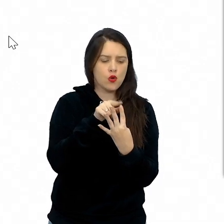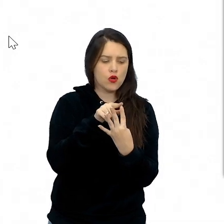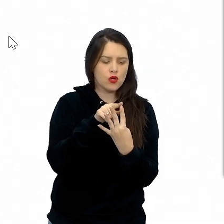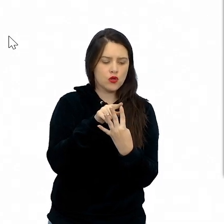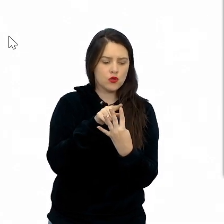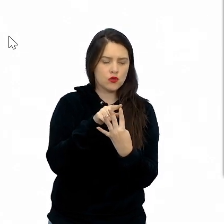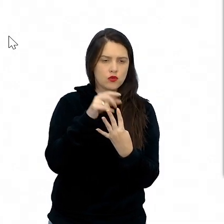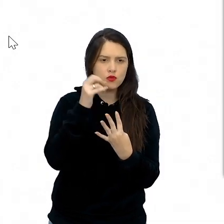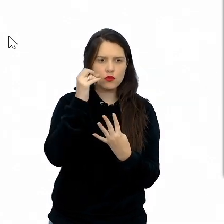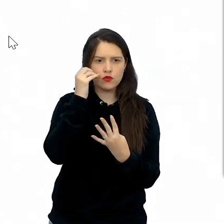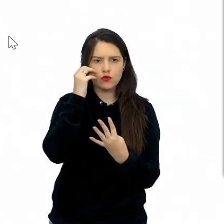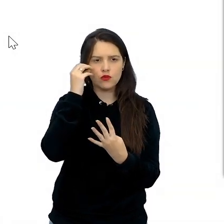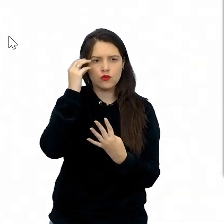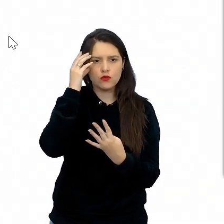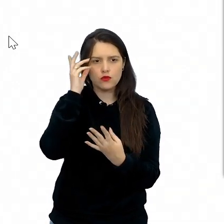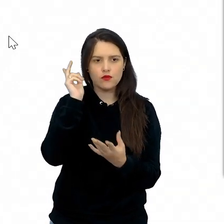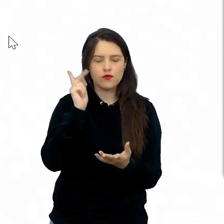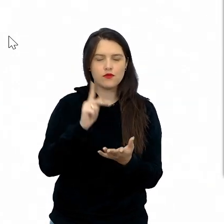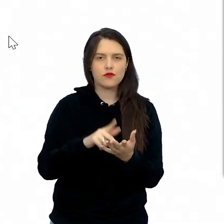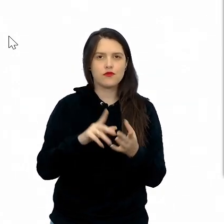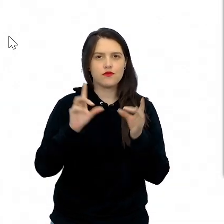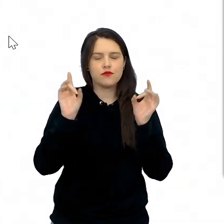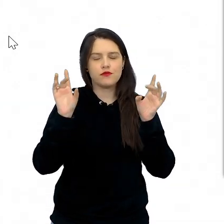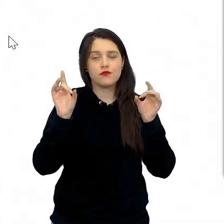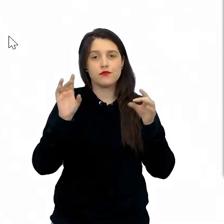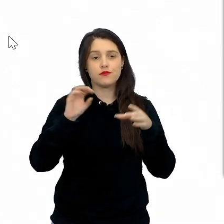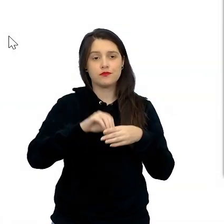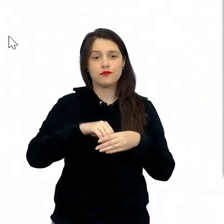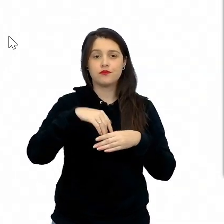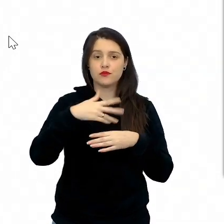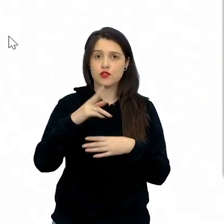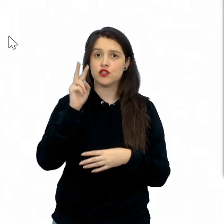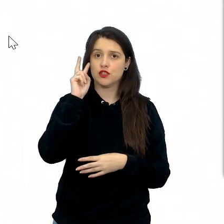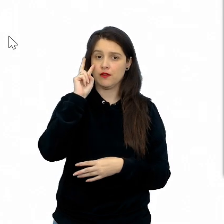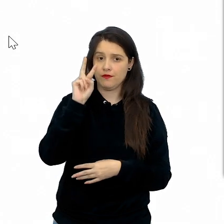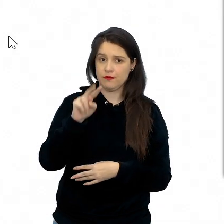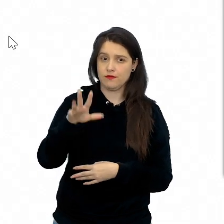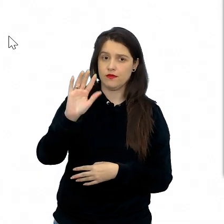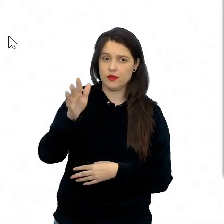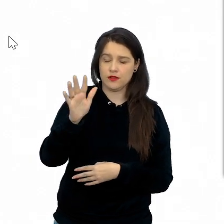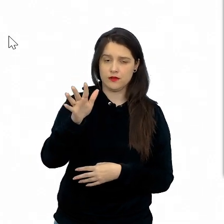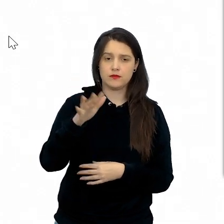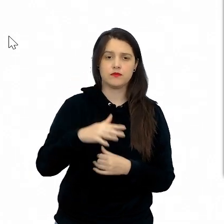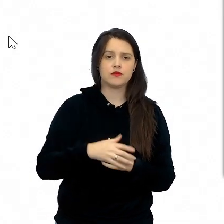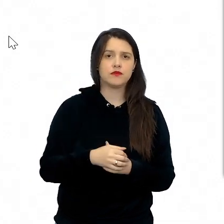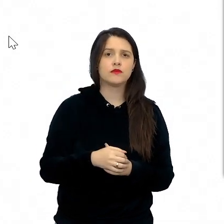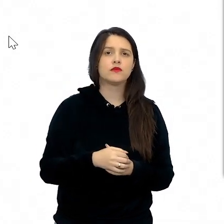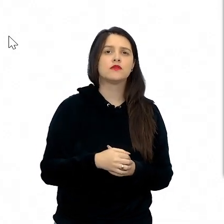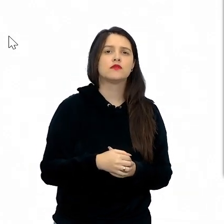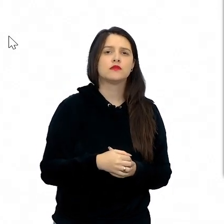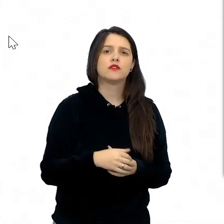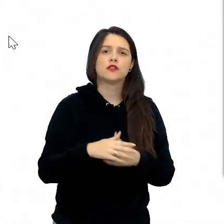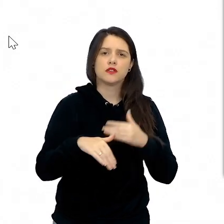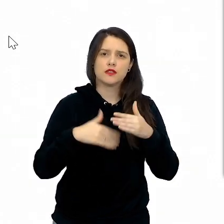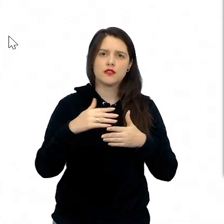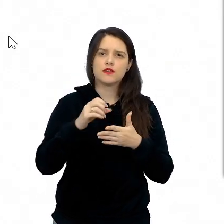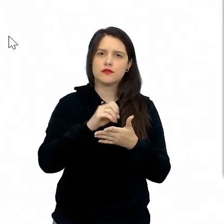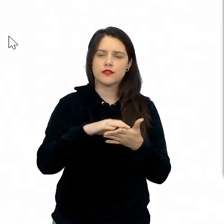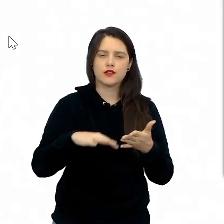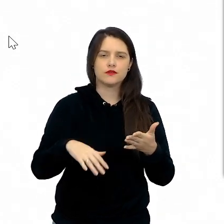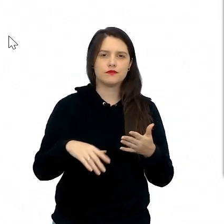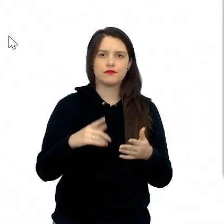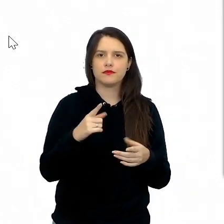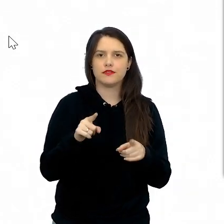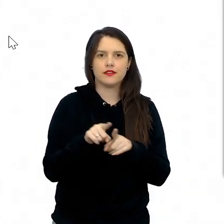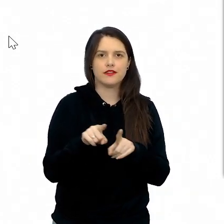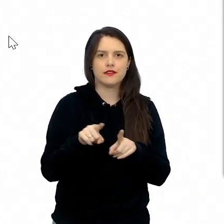No conhecimento comum e especializado do conteúdo, que nós já vimos, quando a gente tratou da sequência de atividade 5.